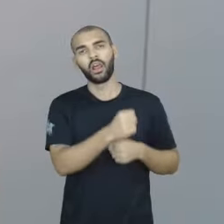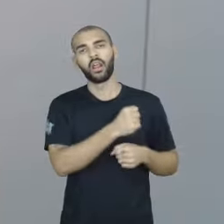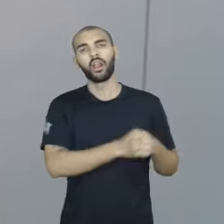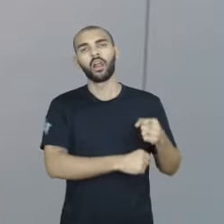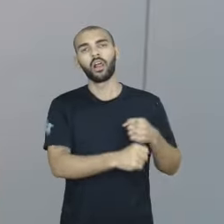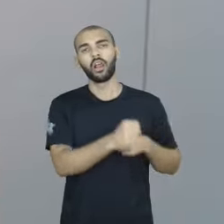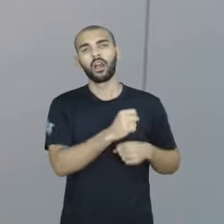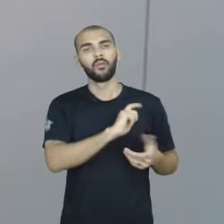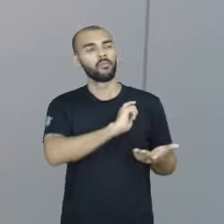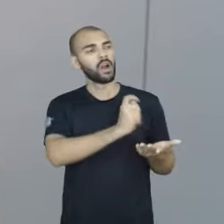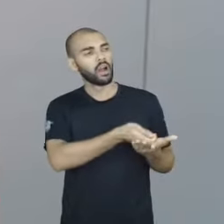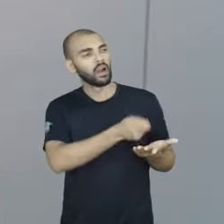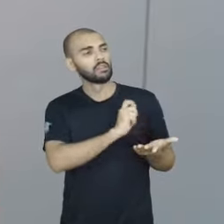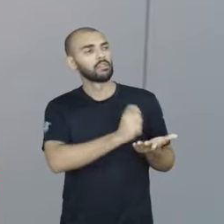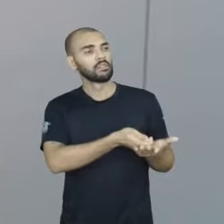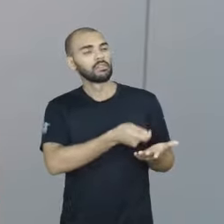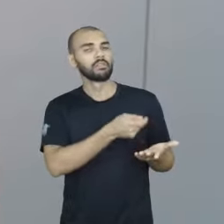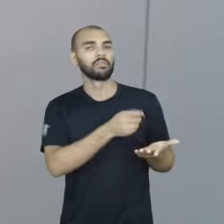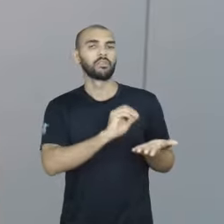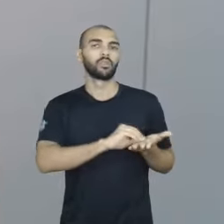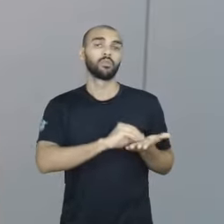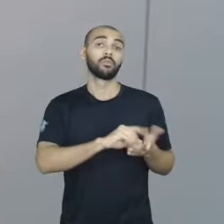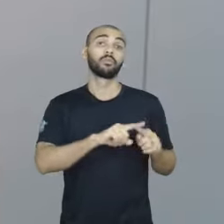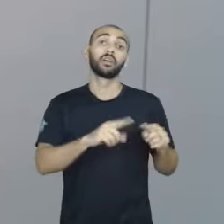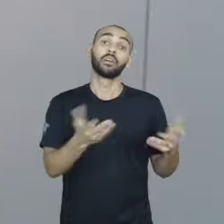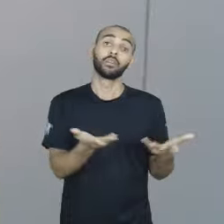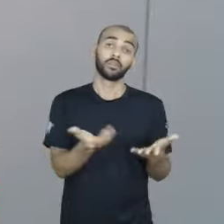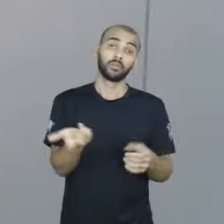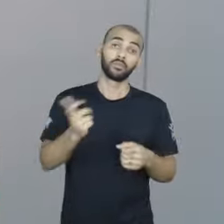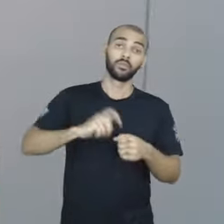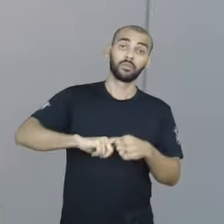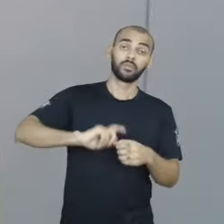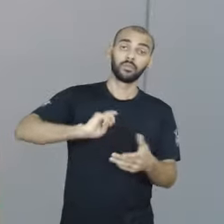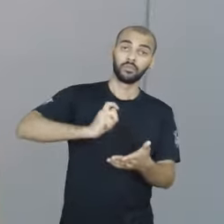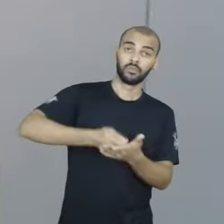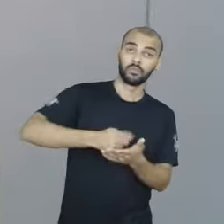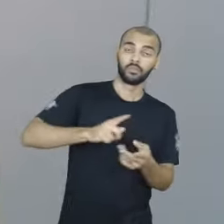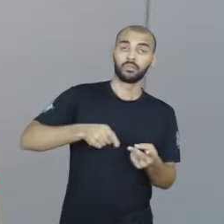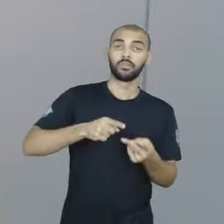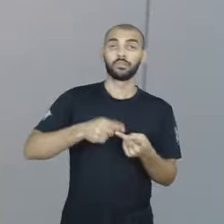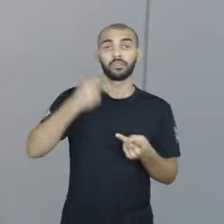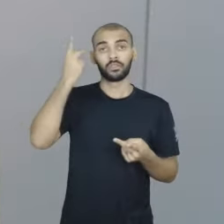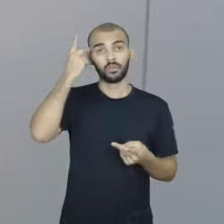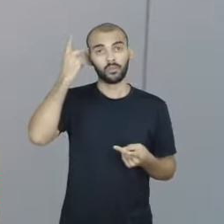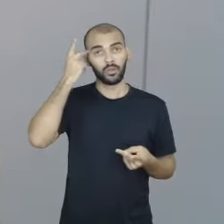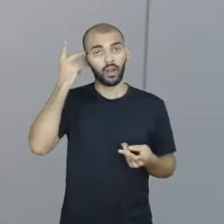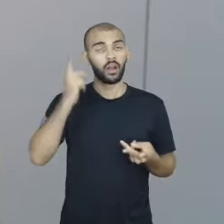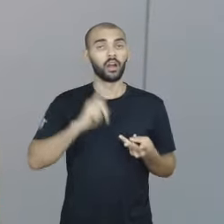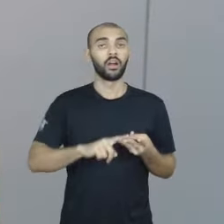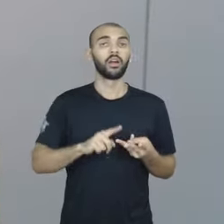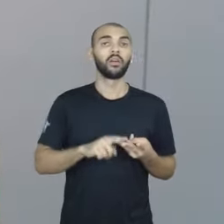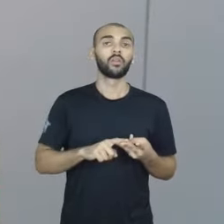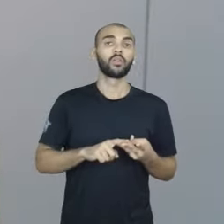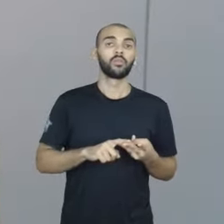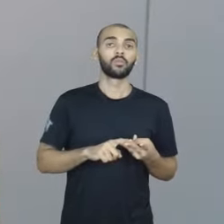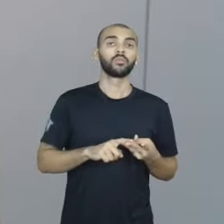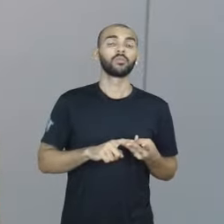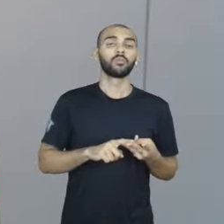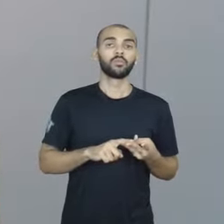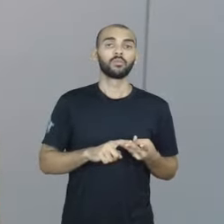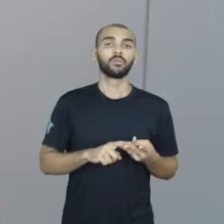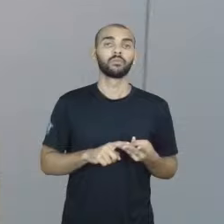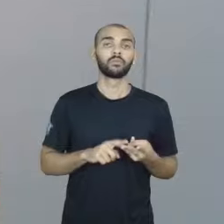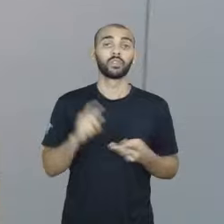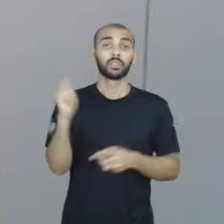de pagar, mas agora voltou a pagar a sua dívida. São Paulo, Rio Grande do Sul e outros estados também estão numa